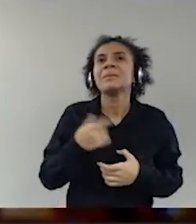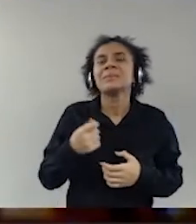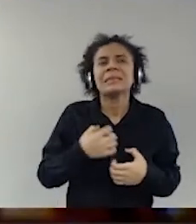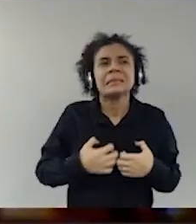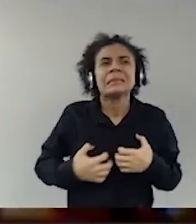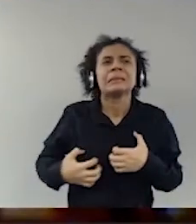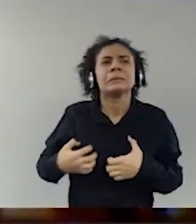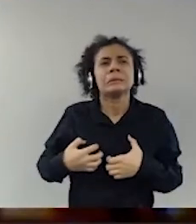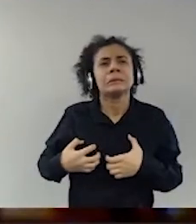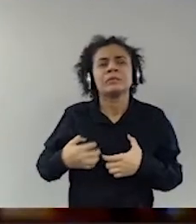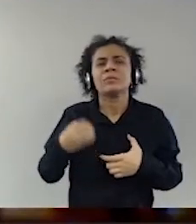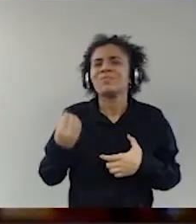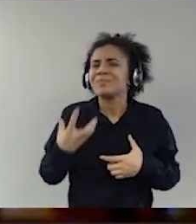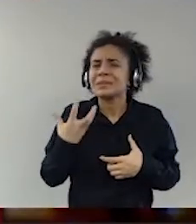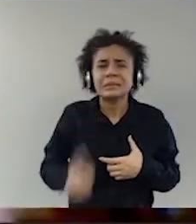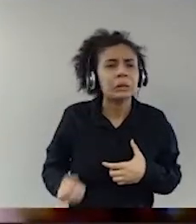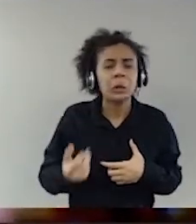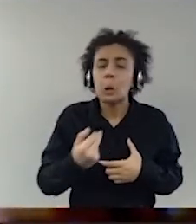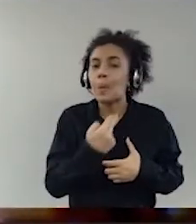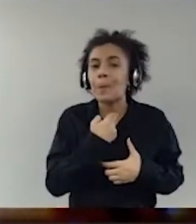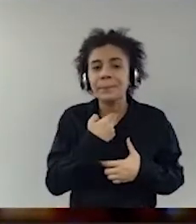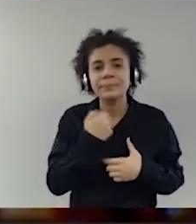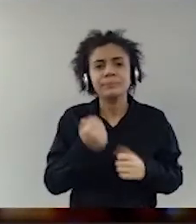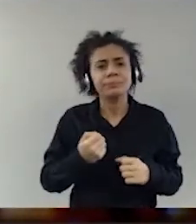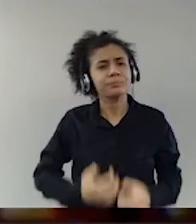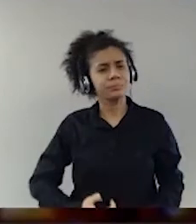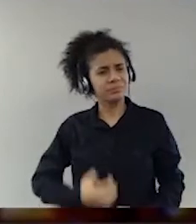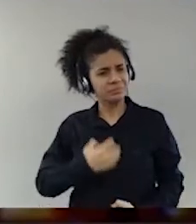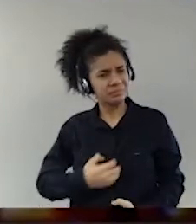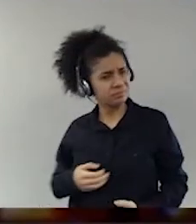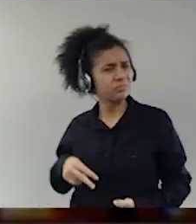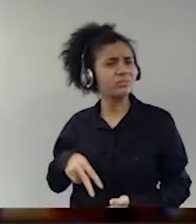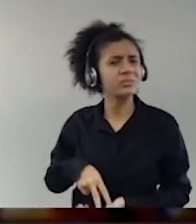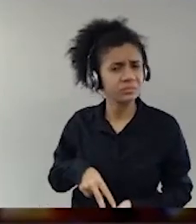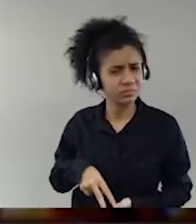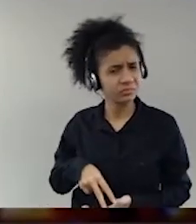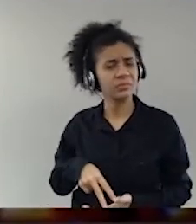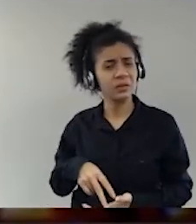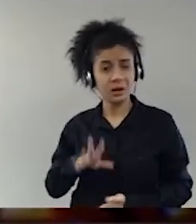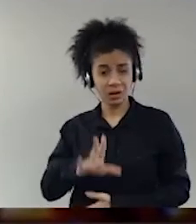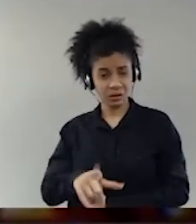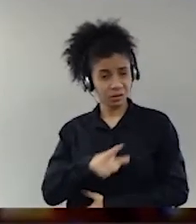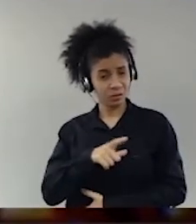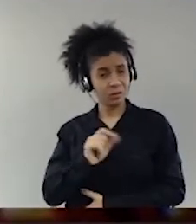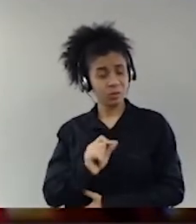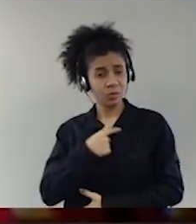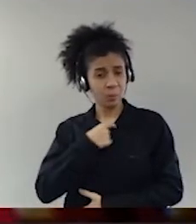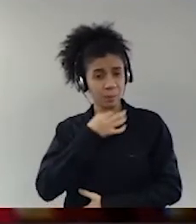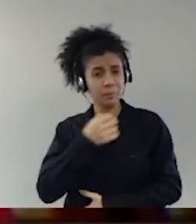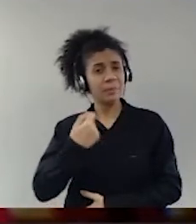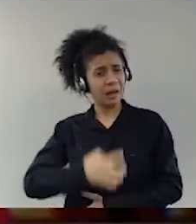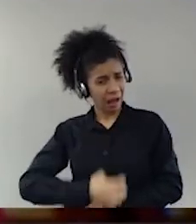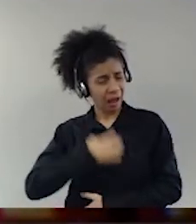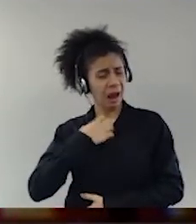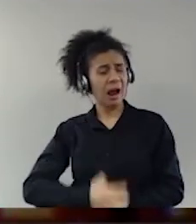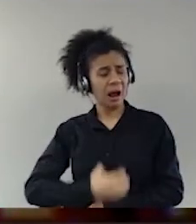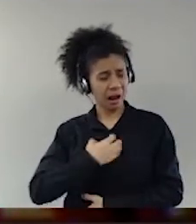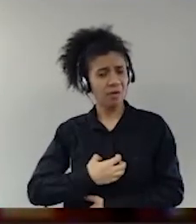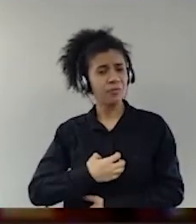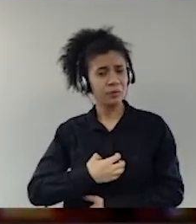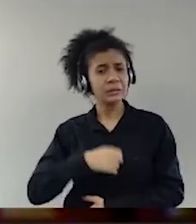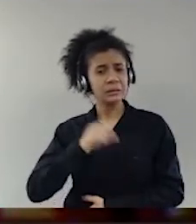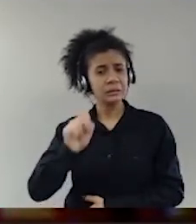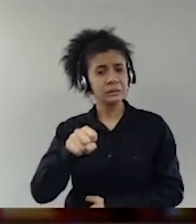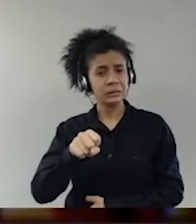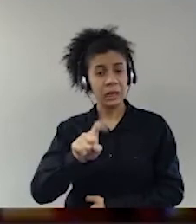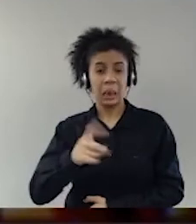trazer inconformidade, tem de trazer indignação, e diria mais tem de trazer raiva, num